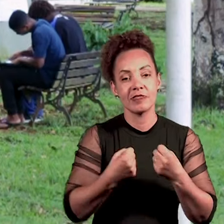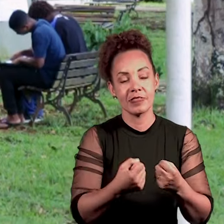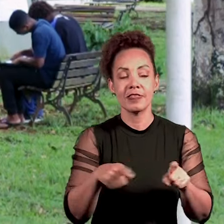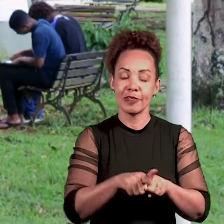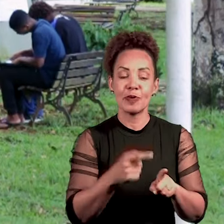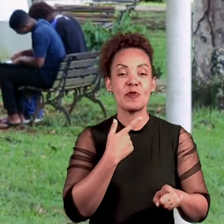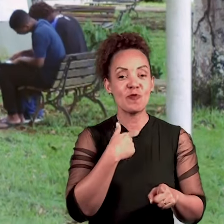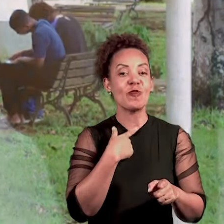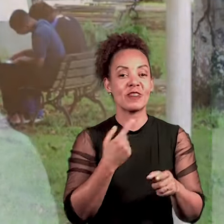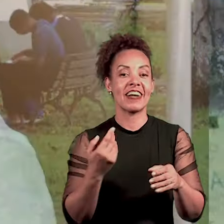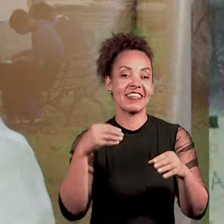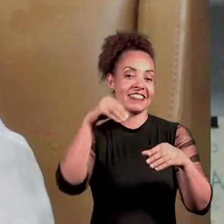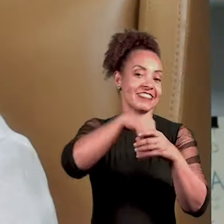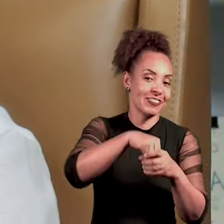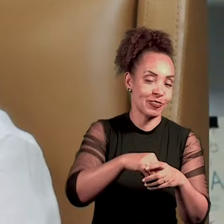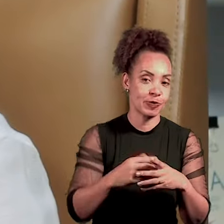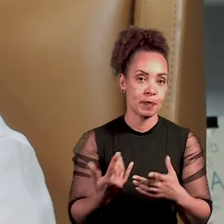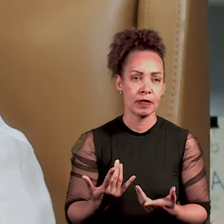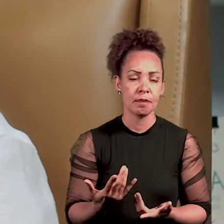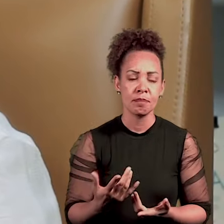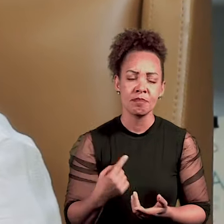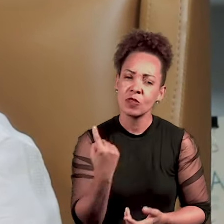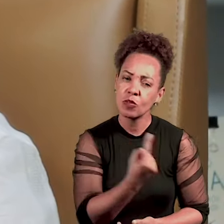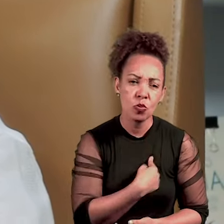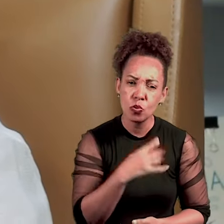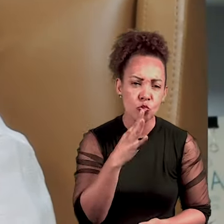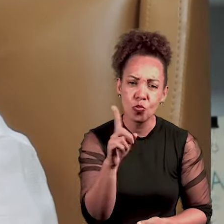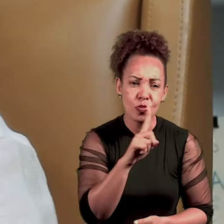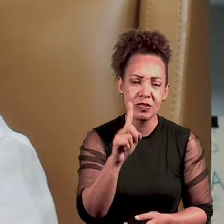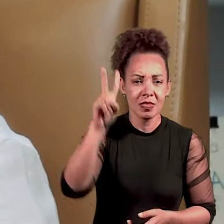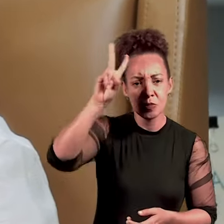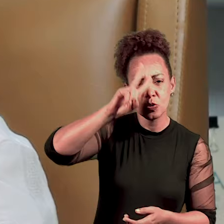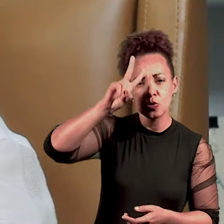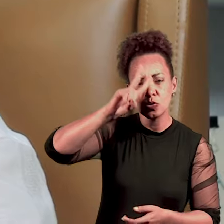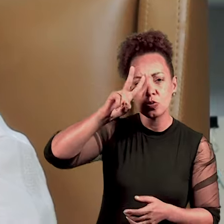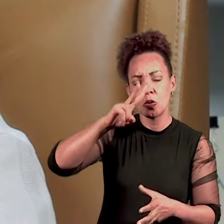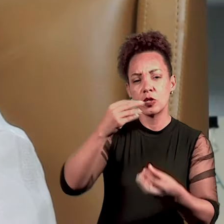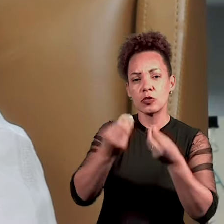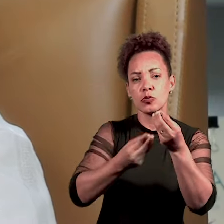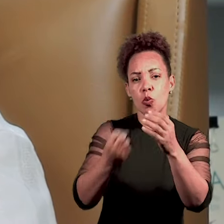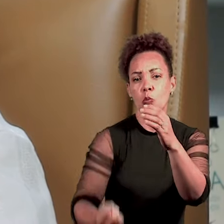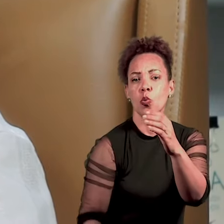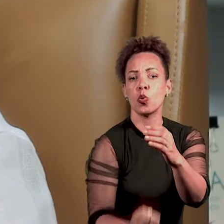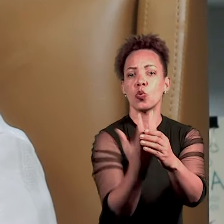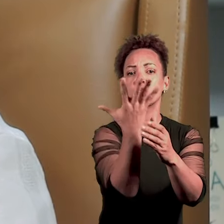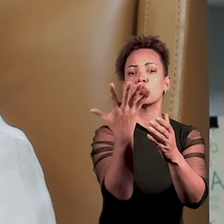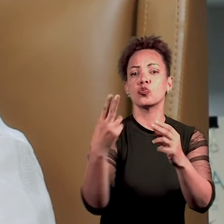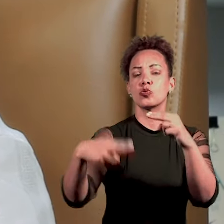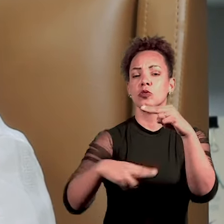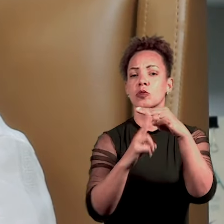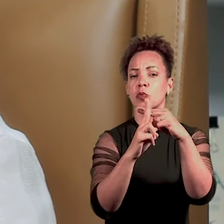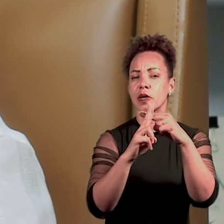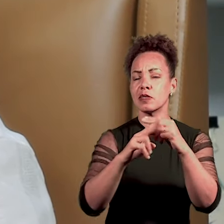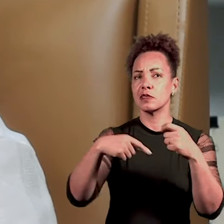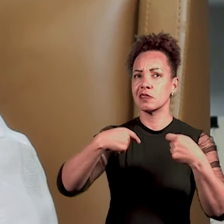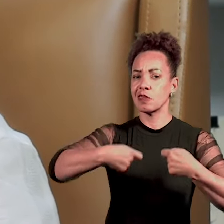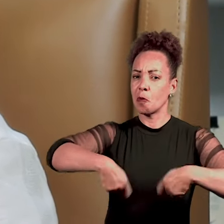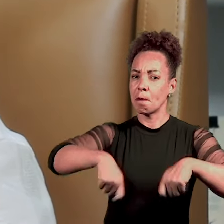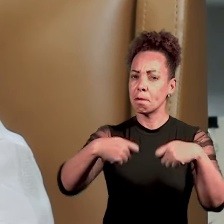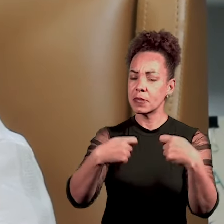A gente não conhece a nossa história, né, da formação da UESC. E é preciso que a